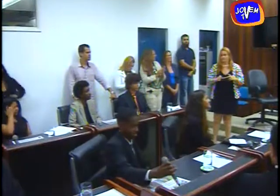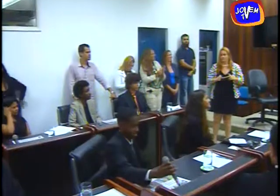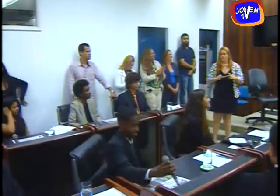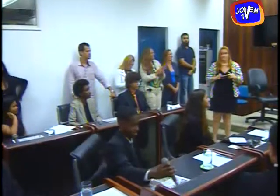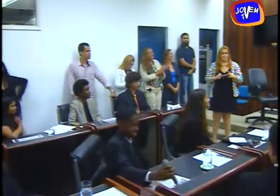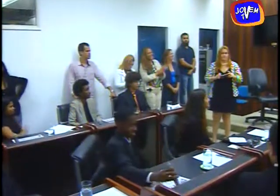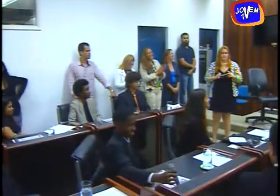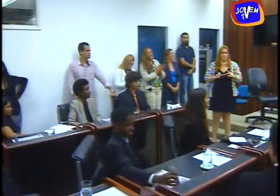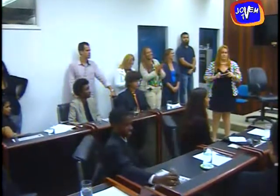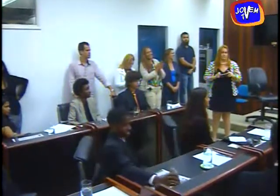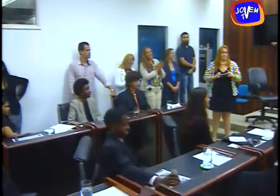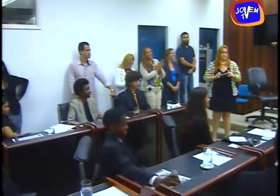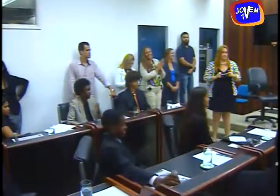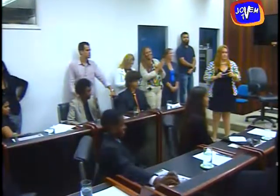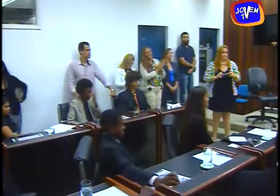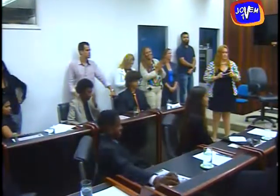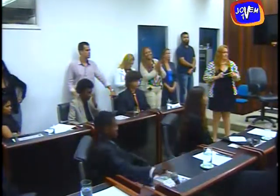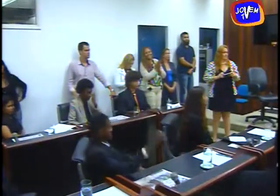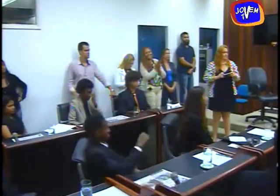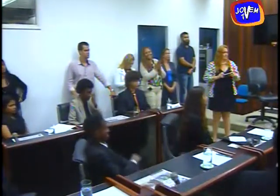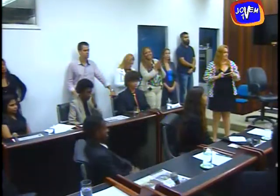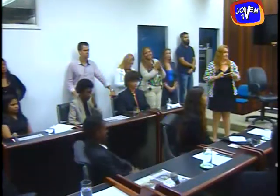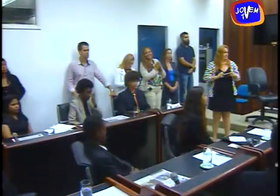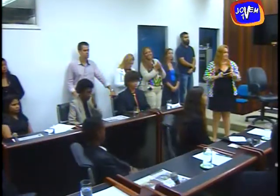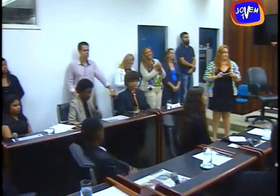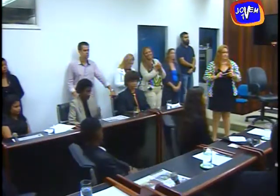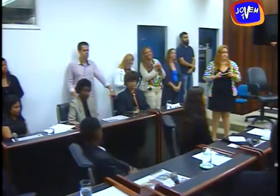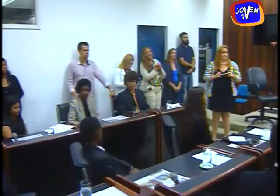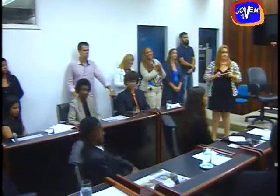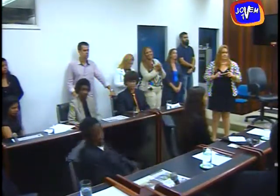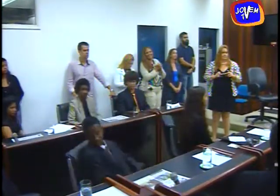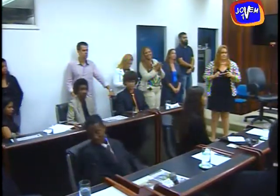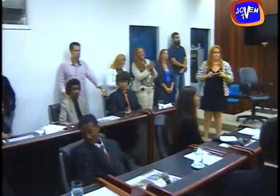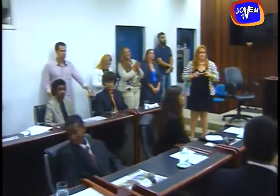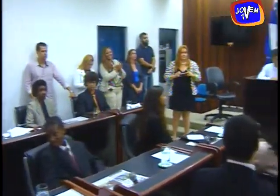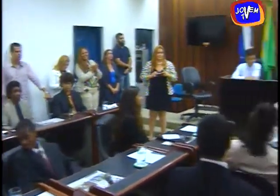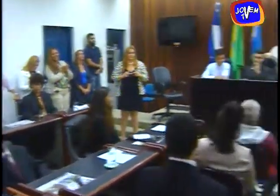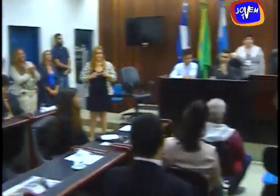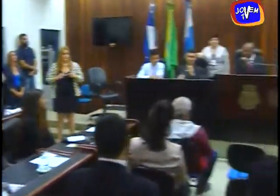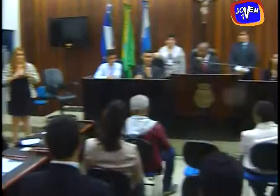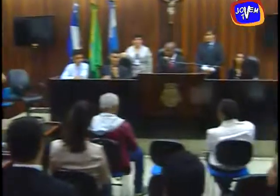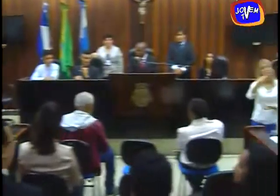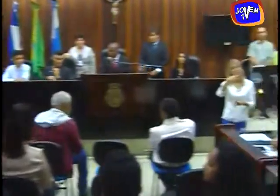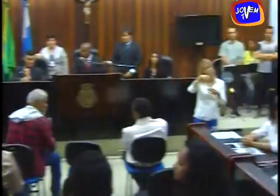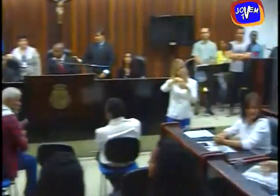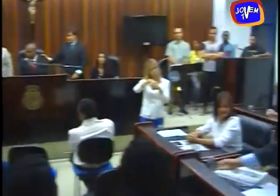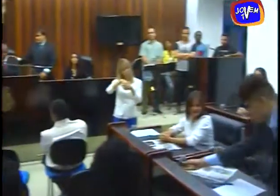Com a palavra, o nobre vereador José Ricardo Melo Araújo da Costa.